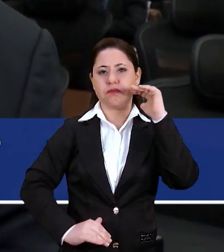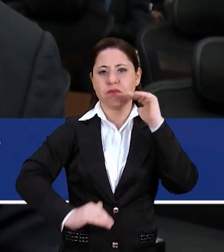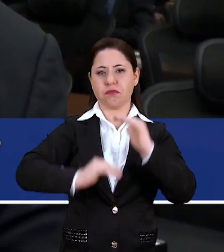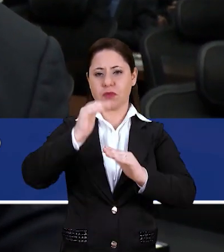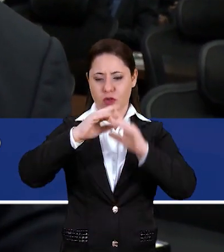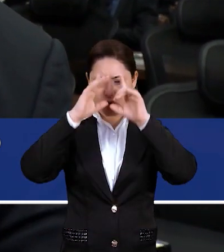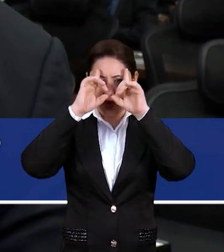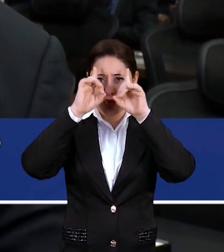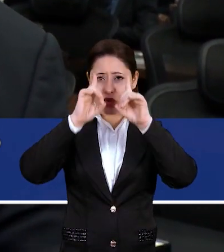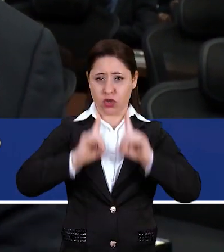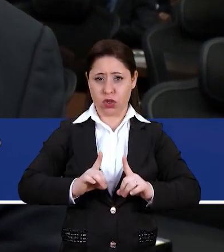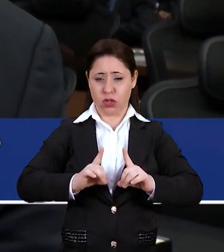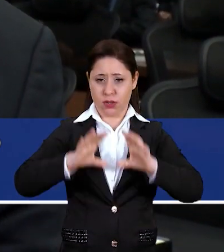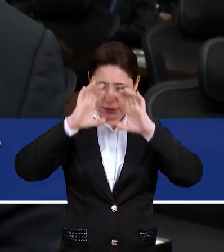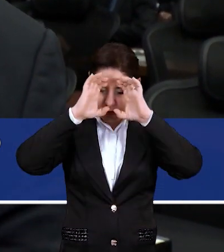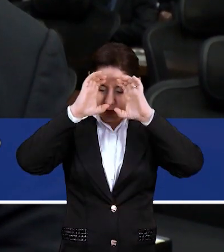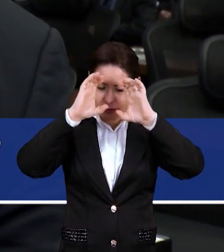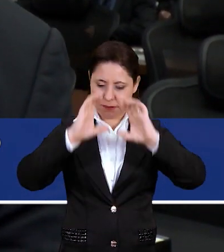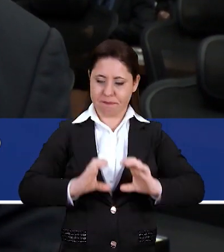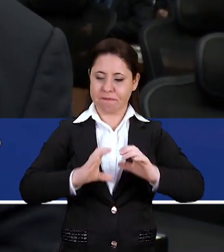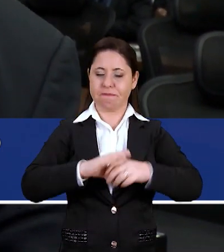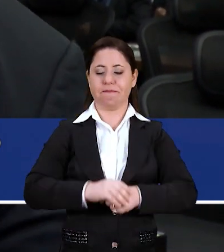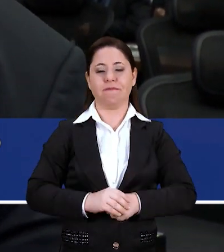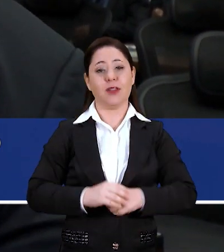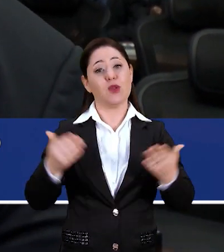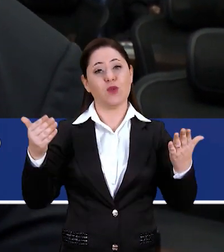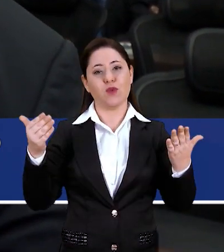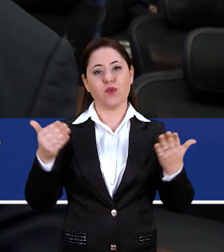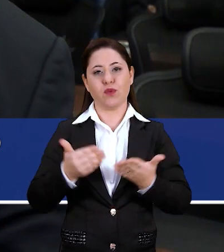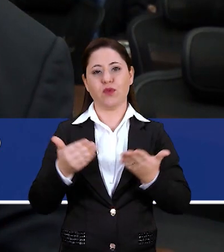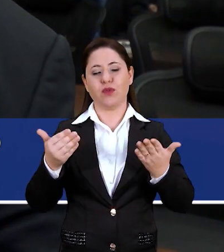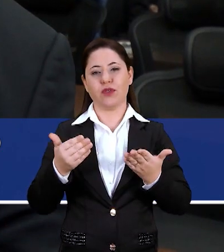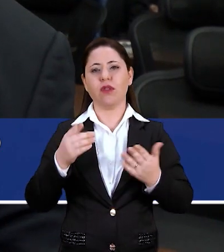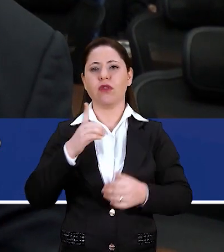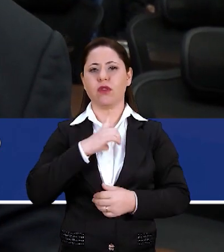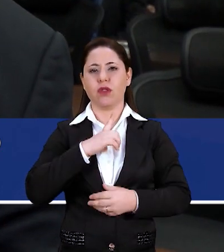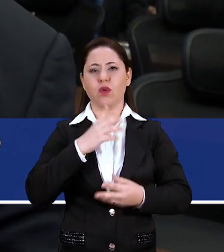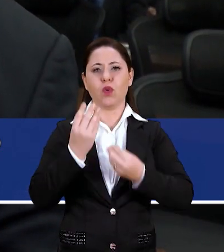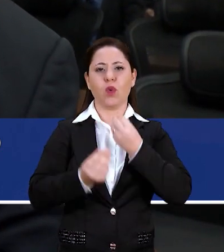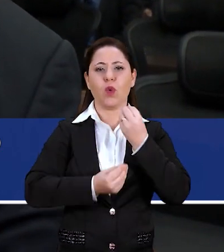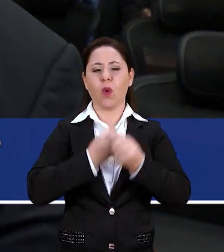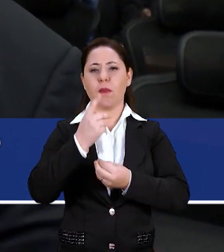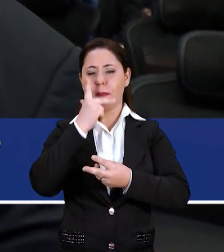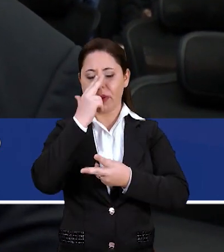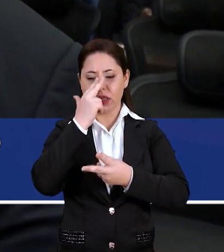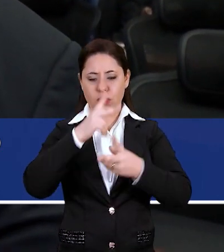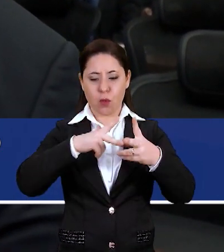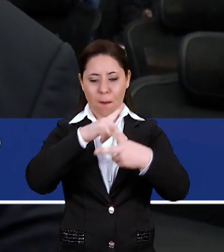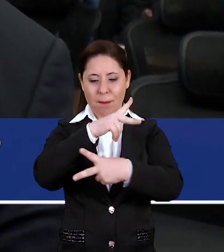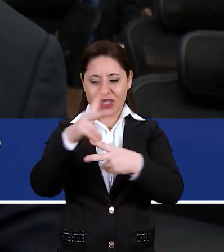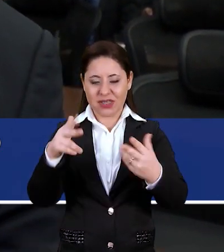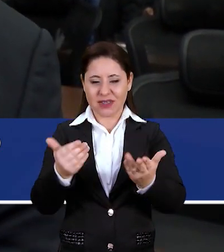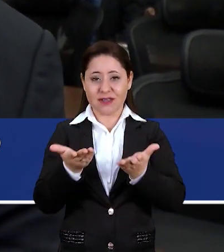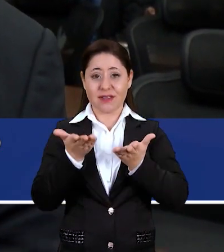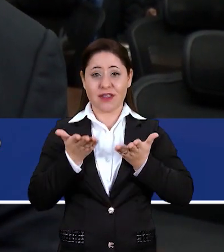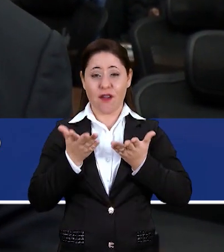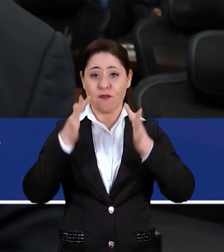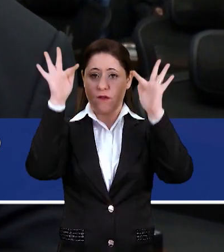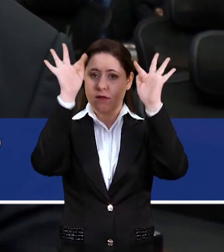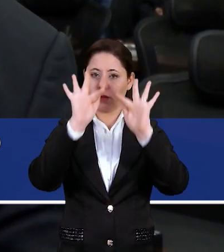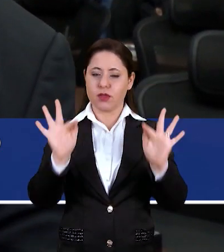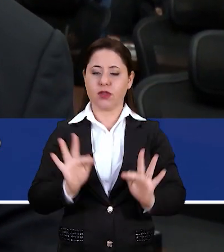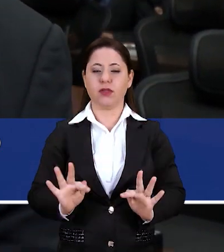de dignidade, de cidadania. Então hoje eu tenho como um brinde a felicidade